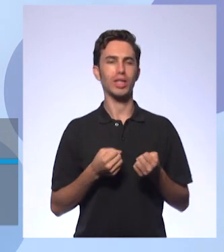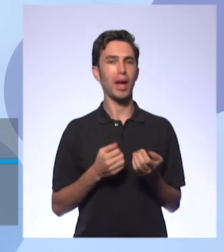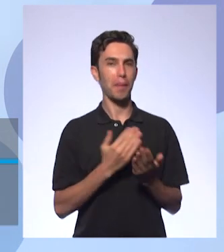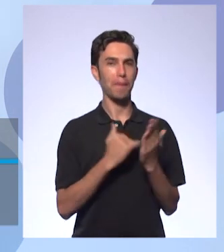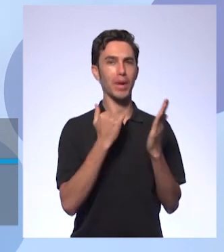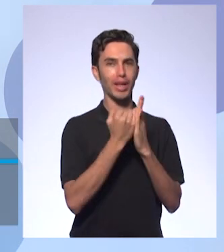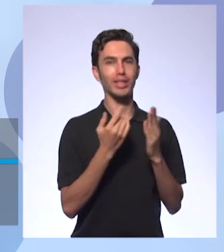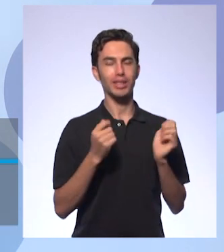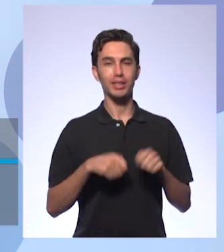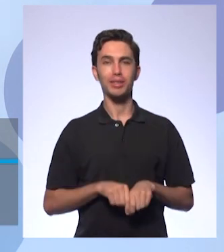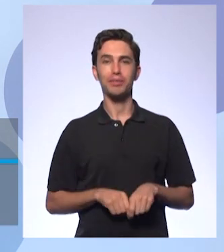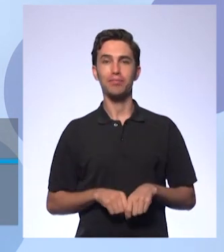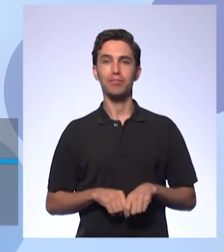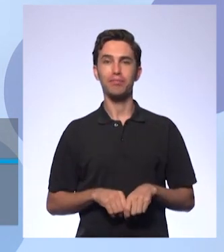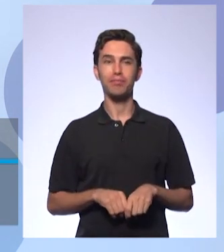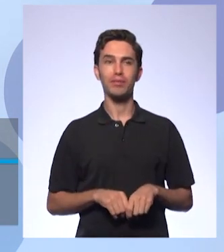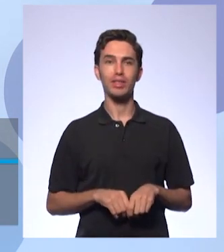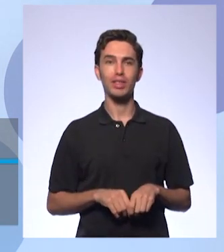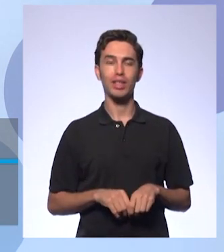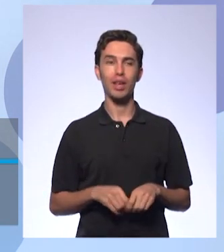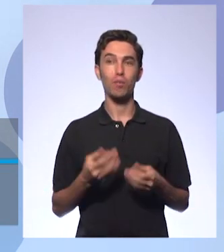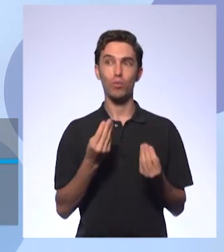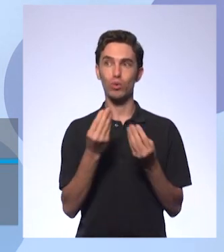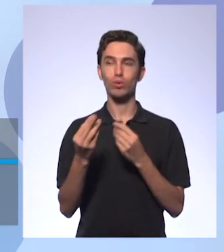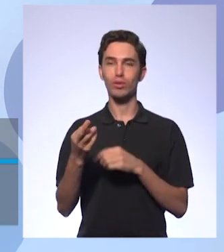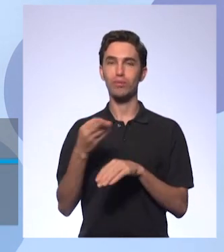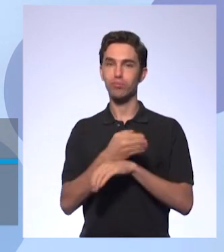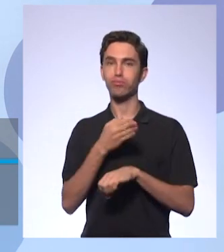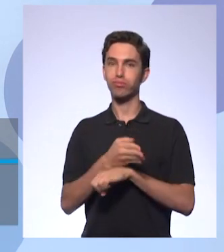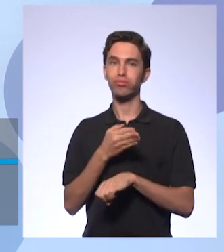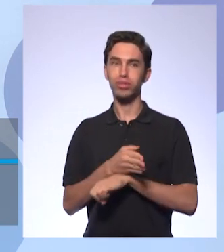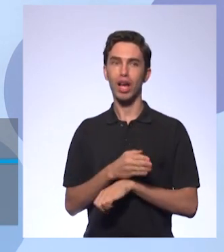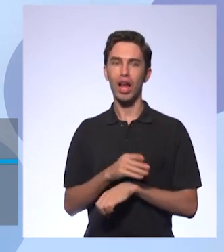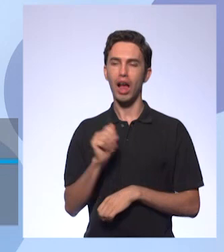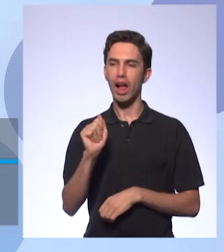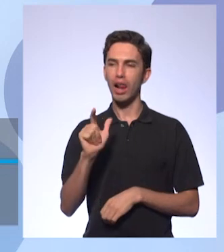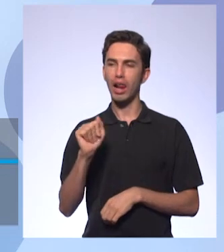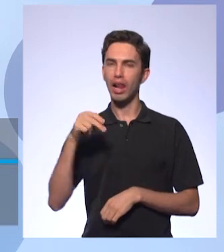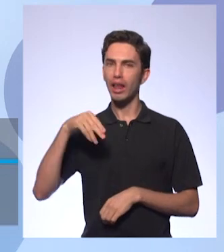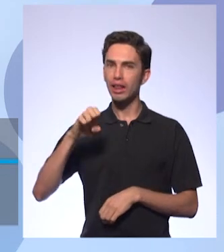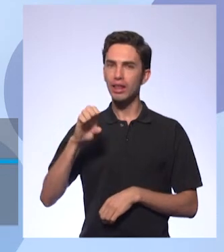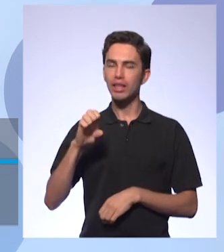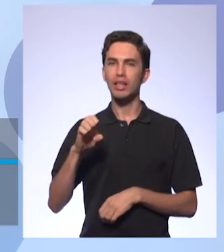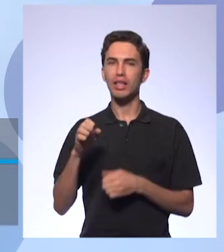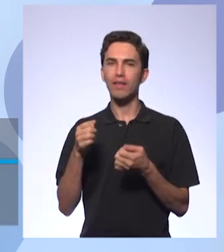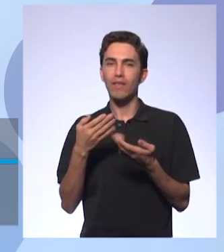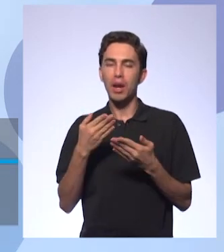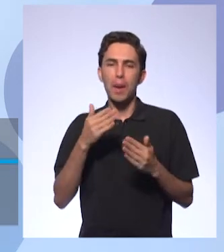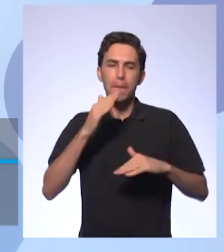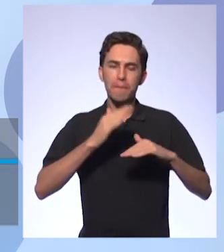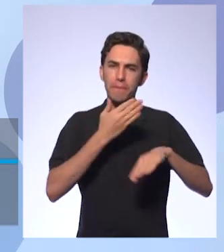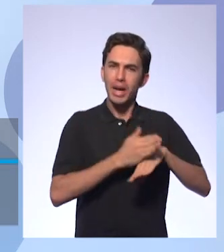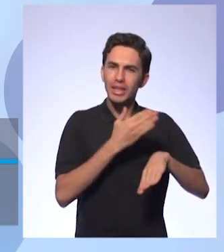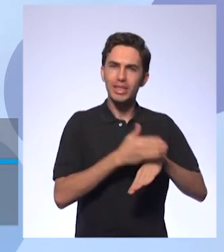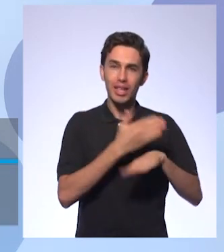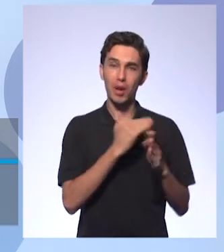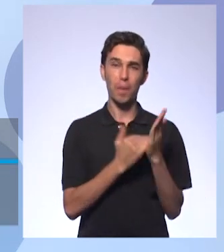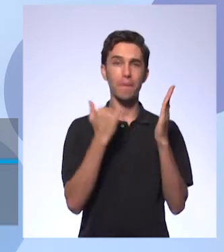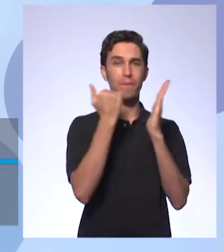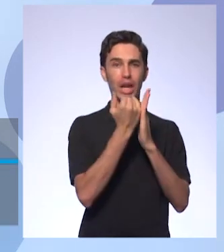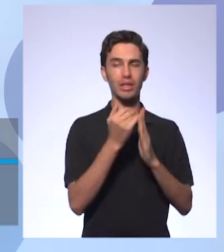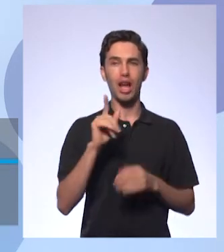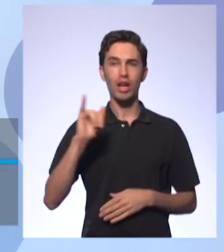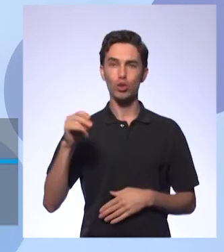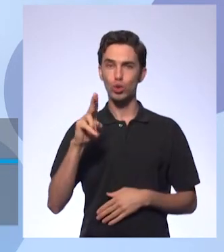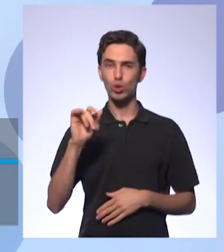fala isso. Muitas participações, ó. A Lene diz, praticando mais. A Júlia diz